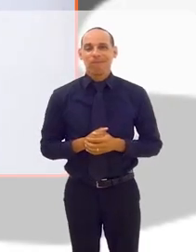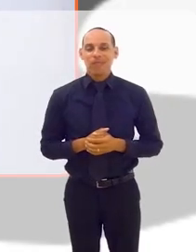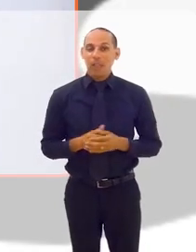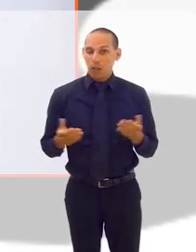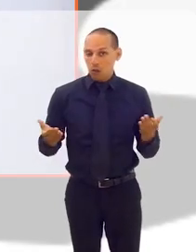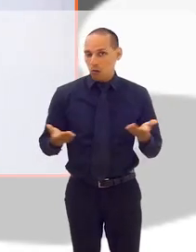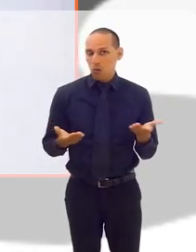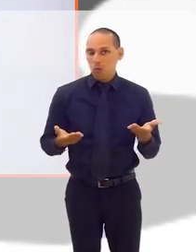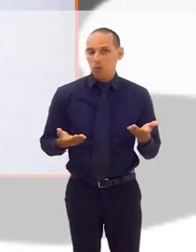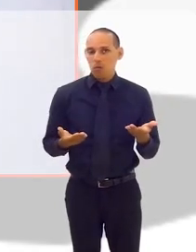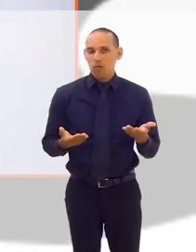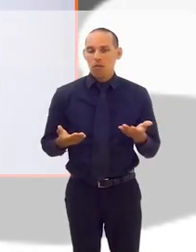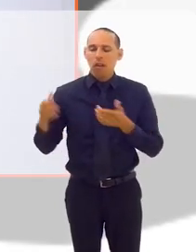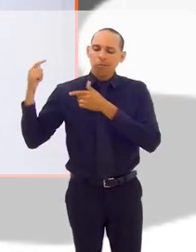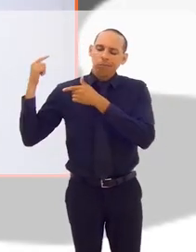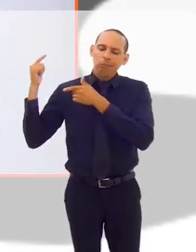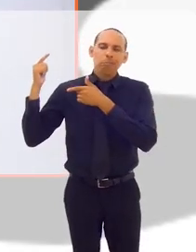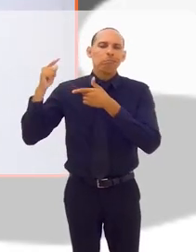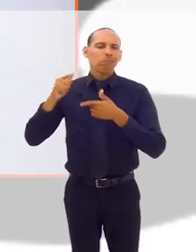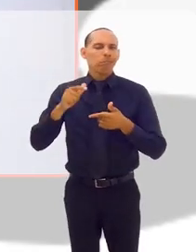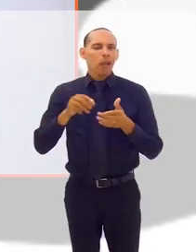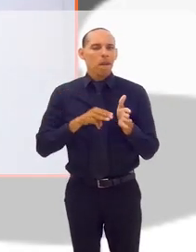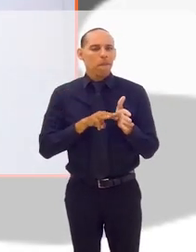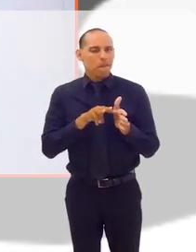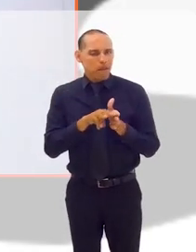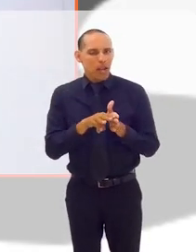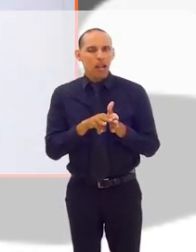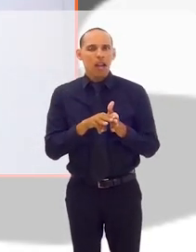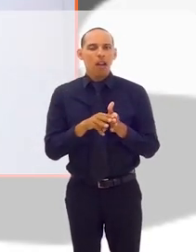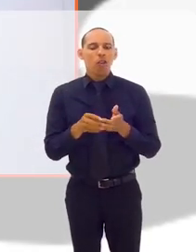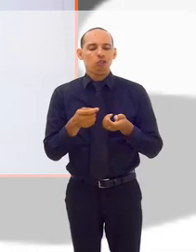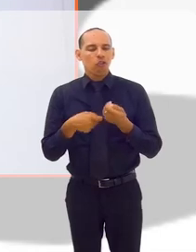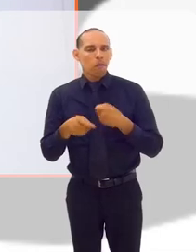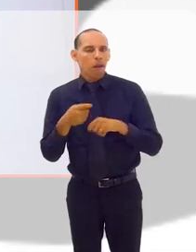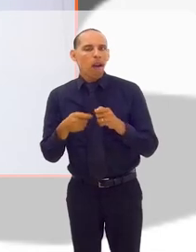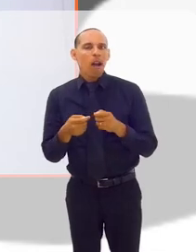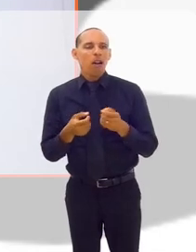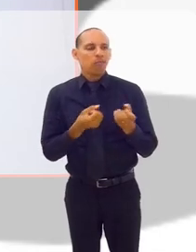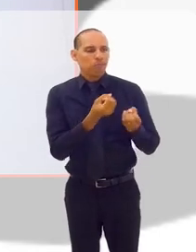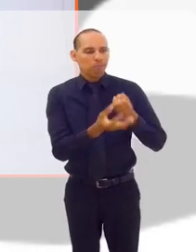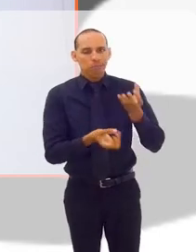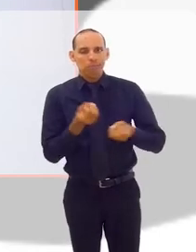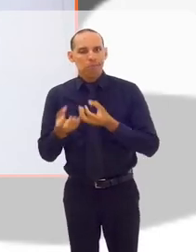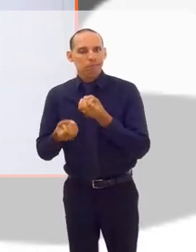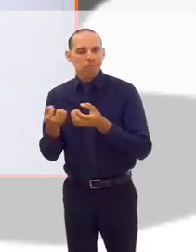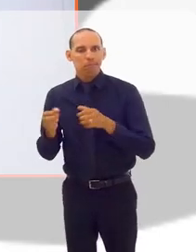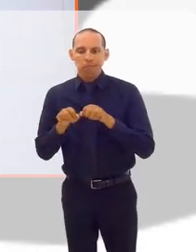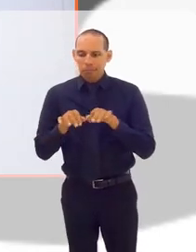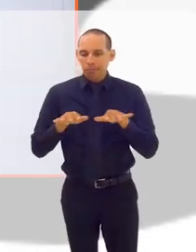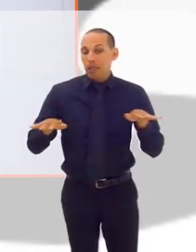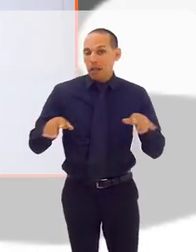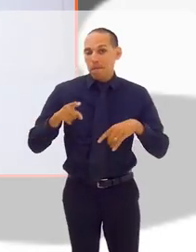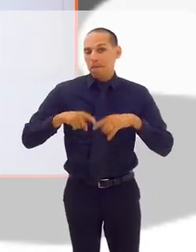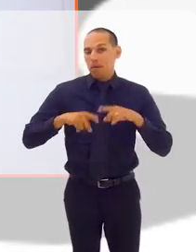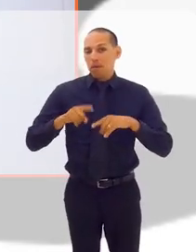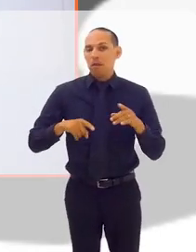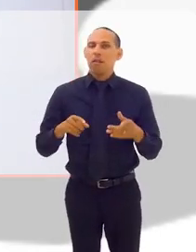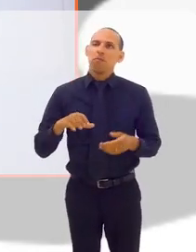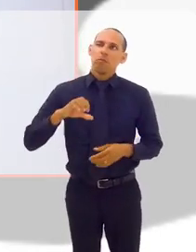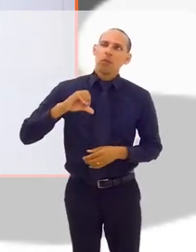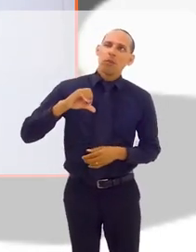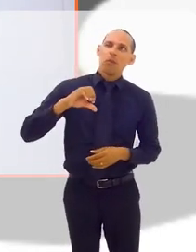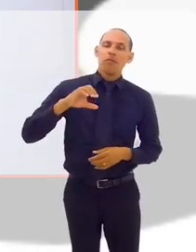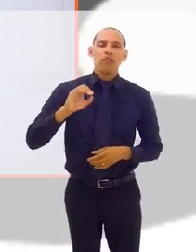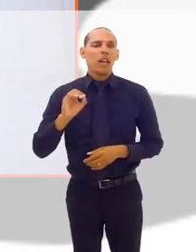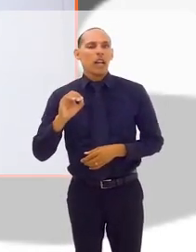hoje, quando você tem um método tradicional de distribuição e comercialização dos produtos, uhum, por exemplo, em torno de 90%,